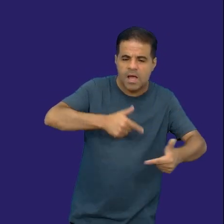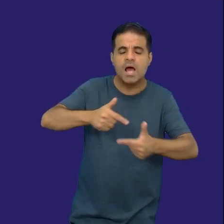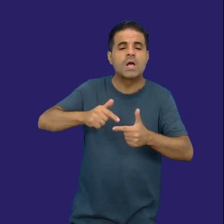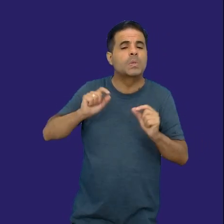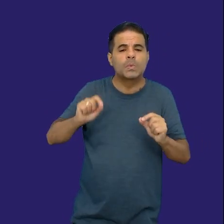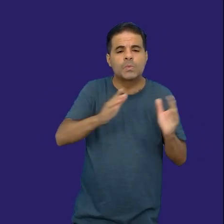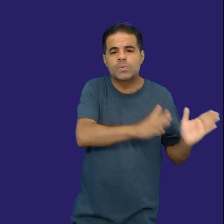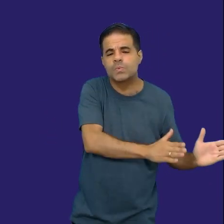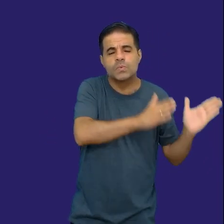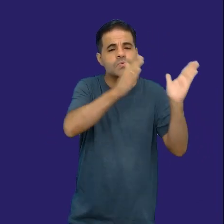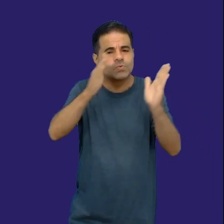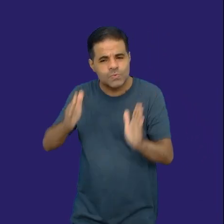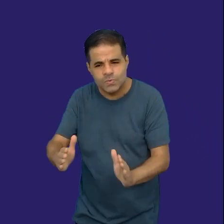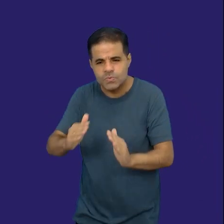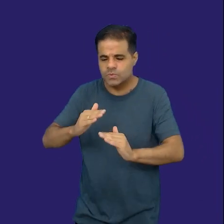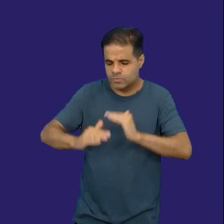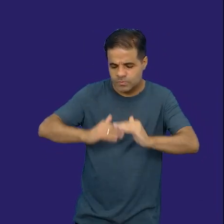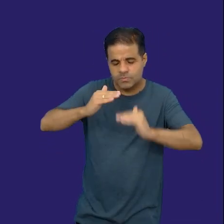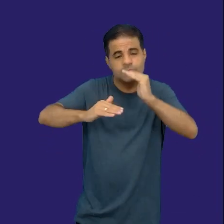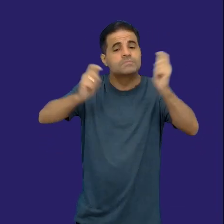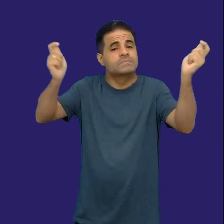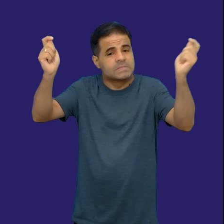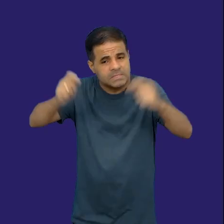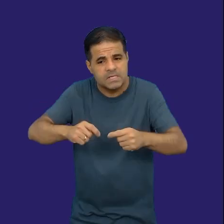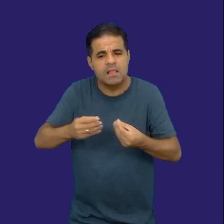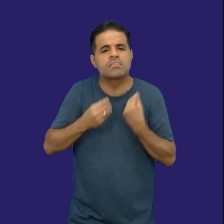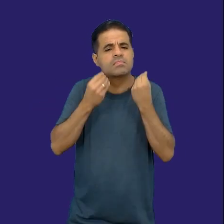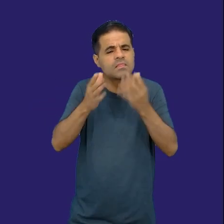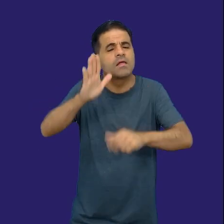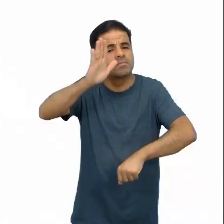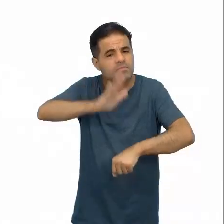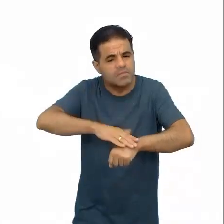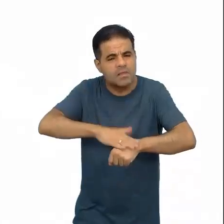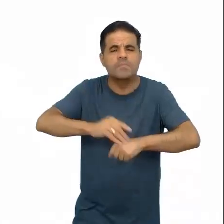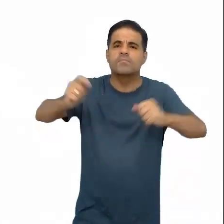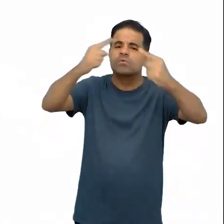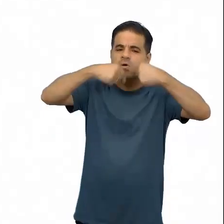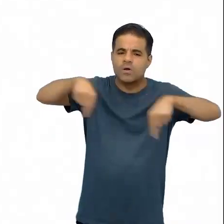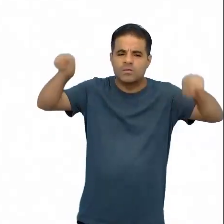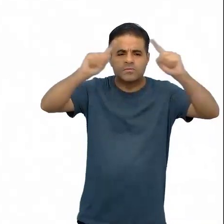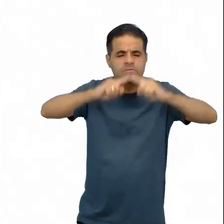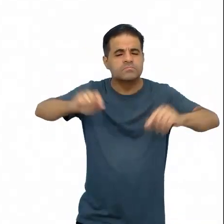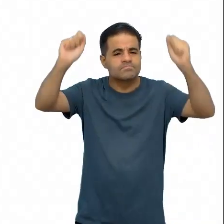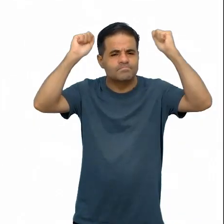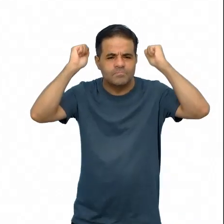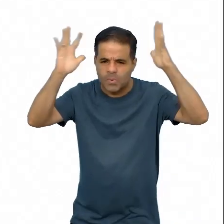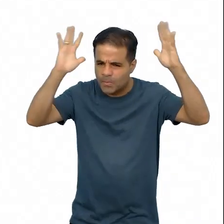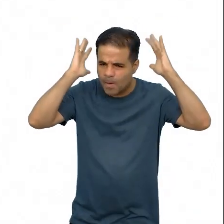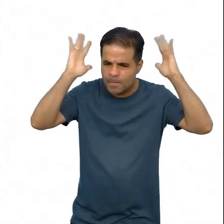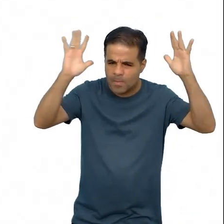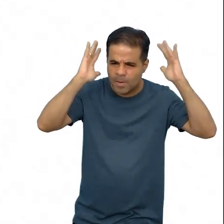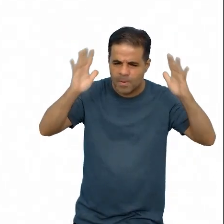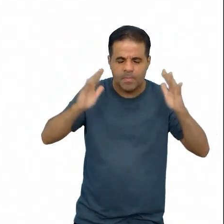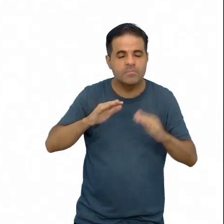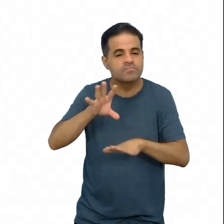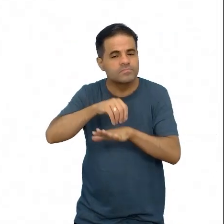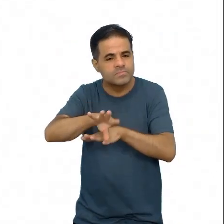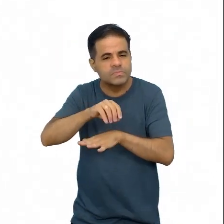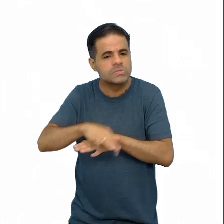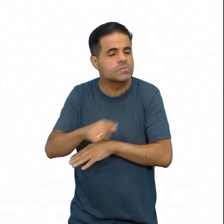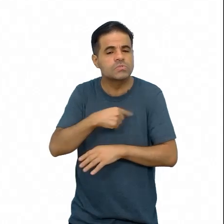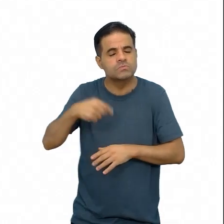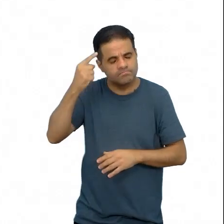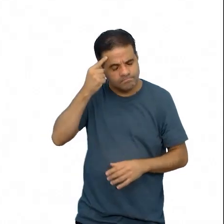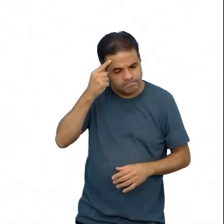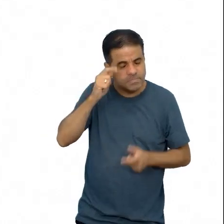daquilo que a gente vai desenvolver, mas para a gente poder dar tempo do nosso pensamento. Então, sugestão de realização das mini-lições, né? O que nós